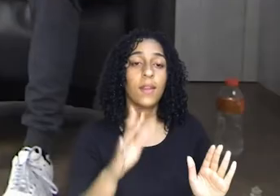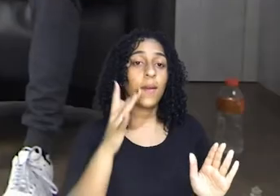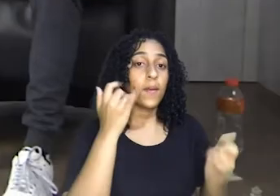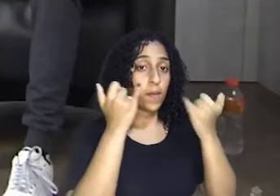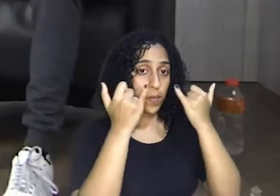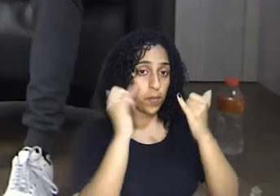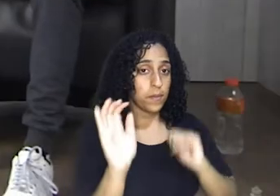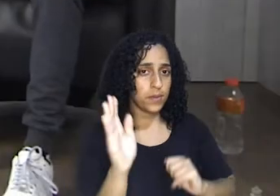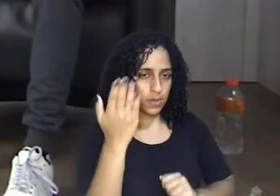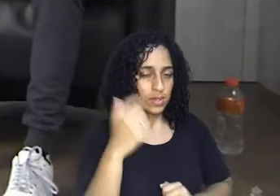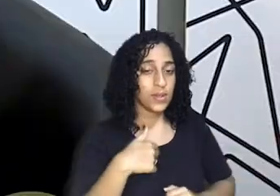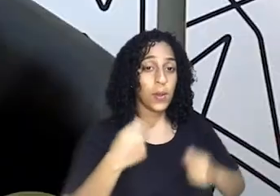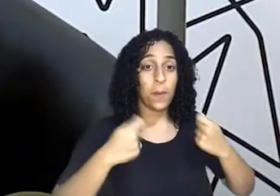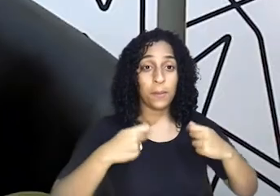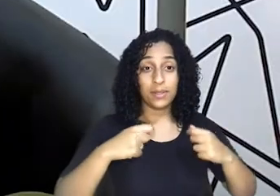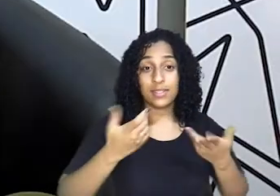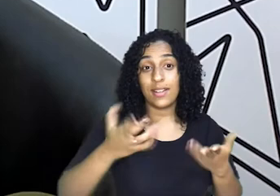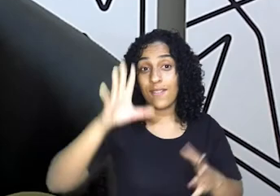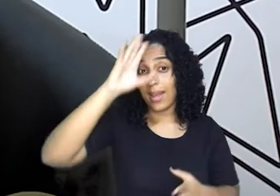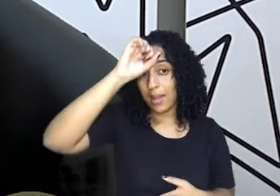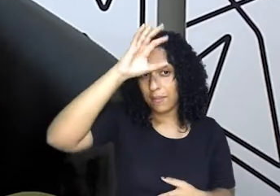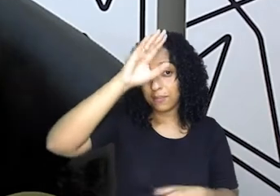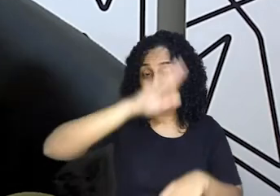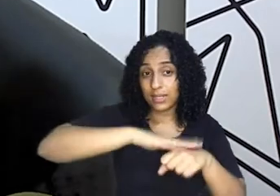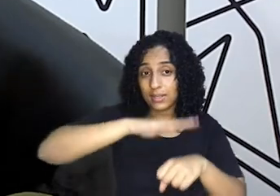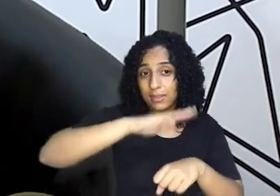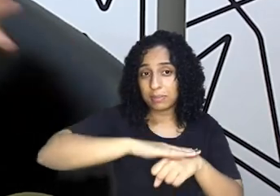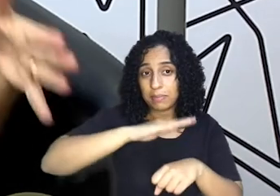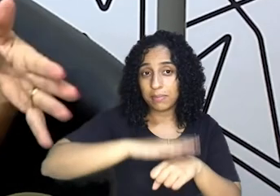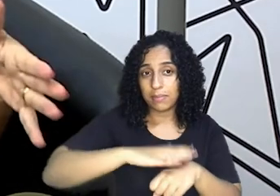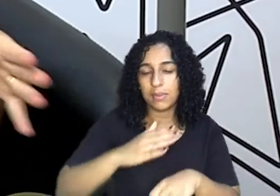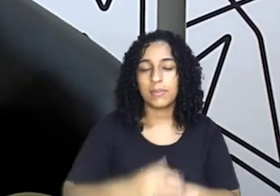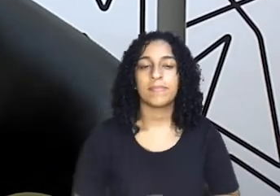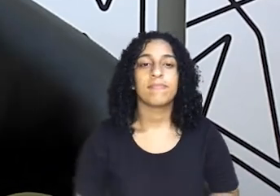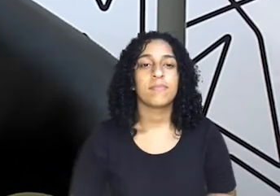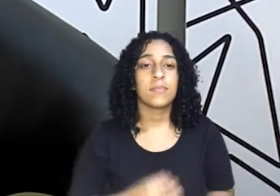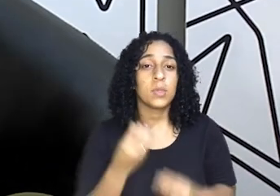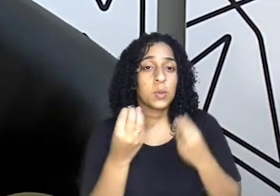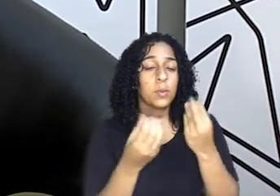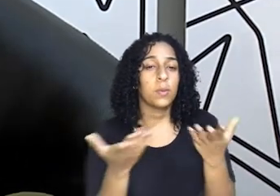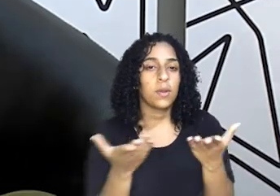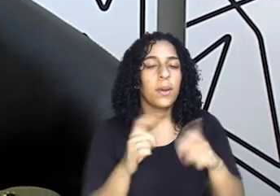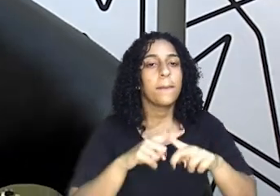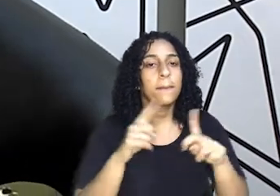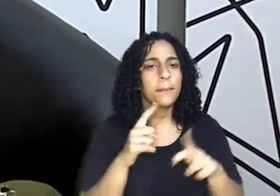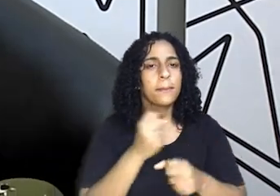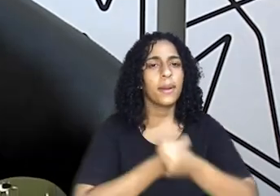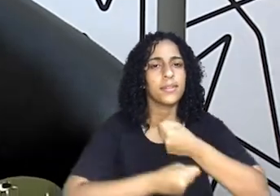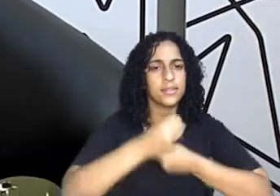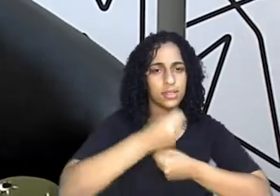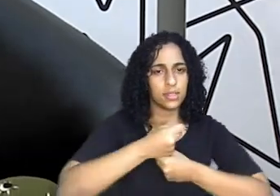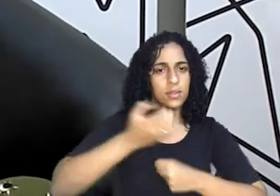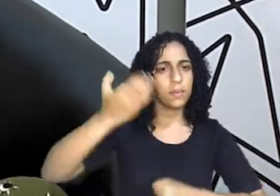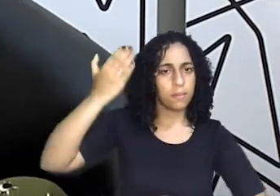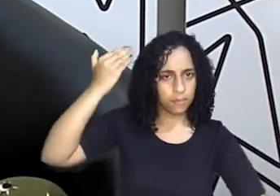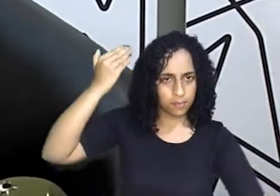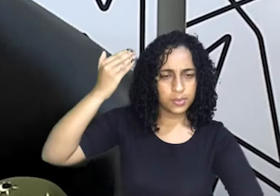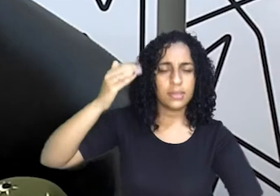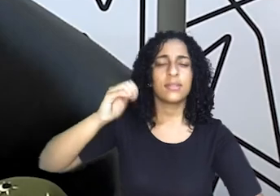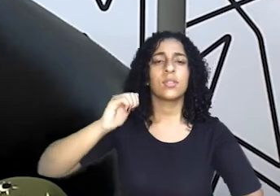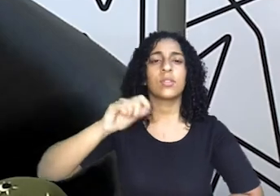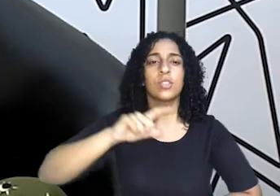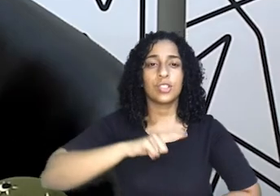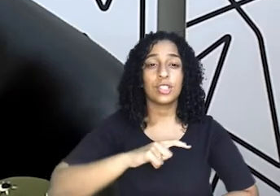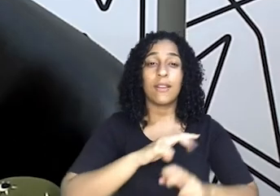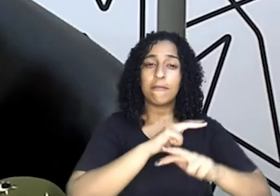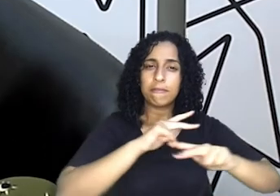questão da pele das fake News eu Até precisava me atualizar em relação a como da tramitação agora mas ano passado havia